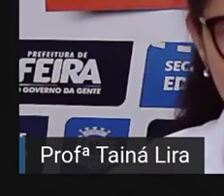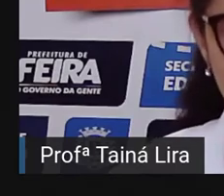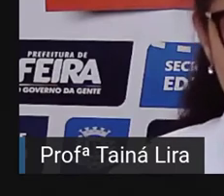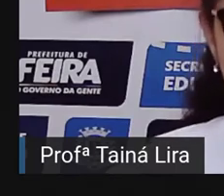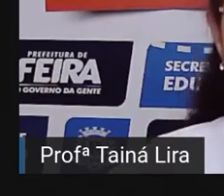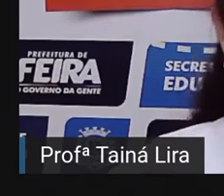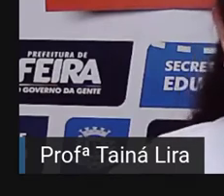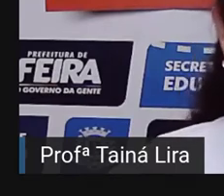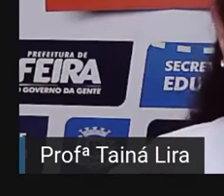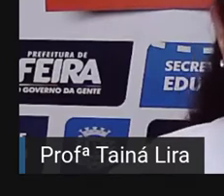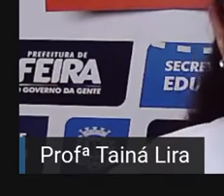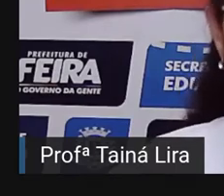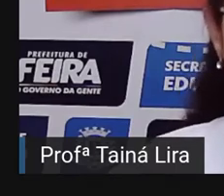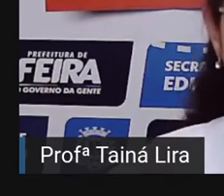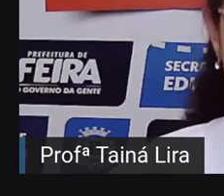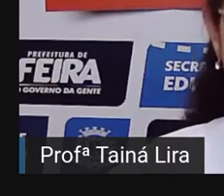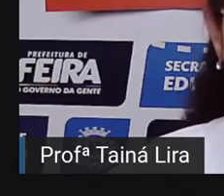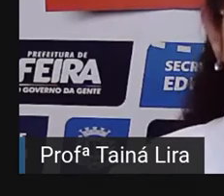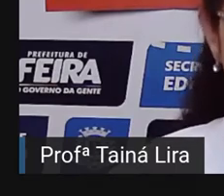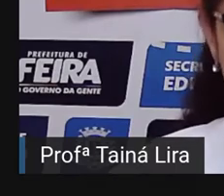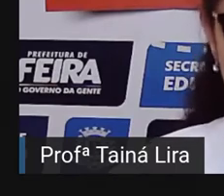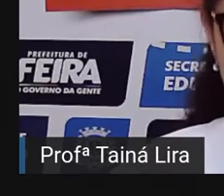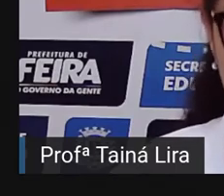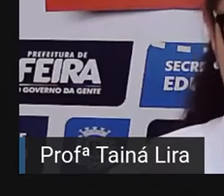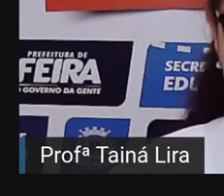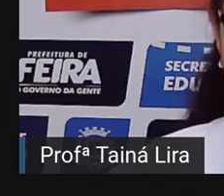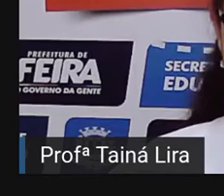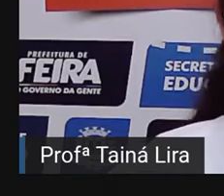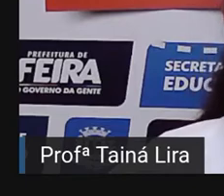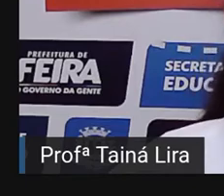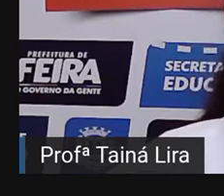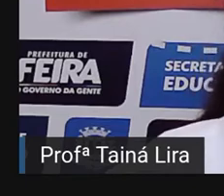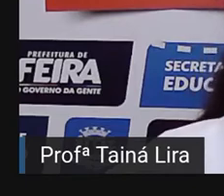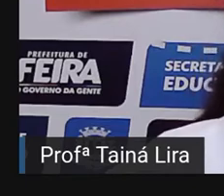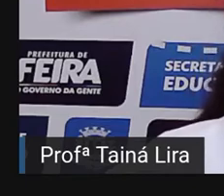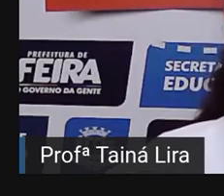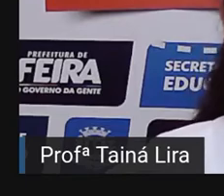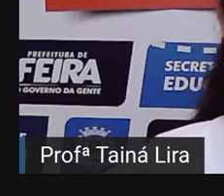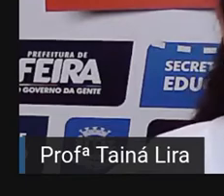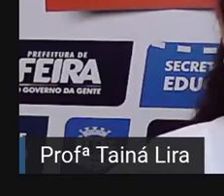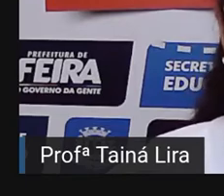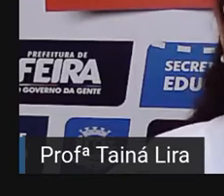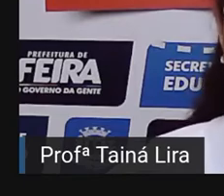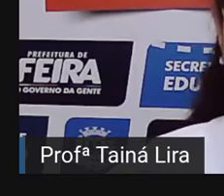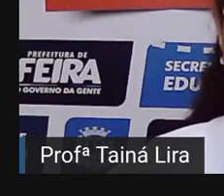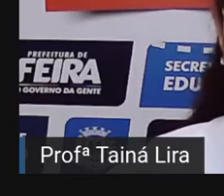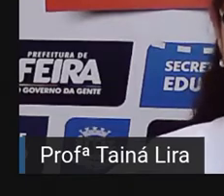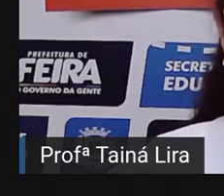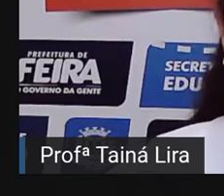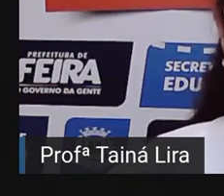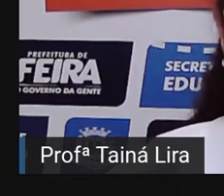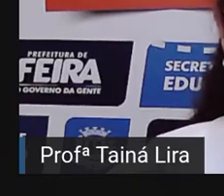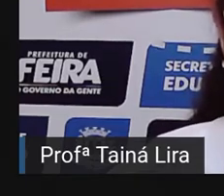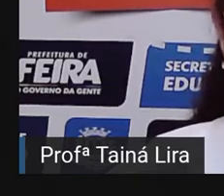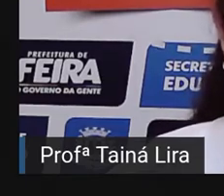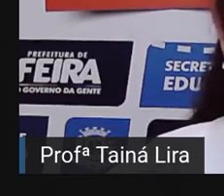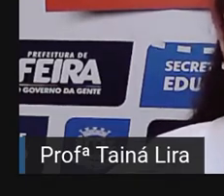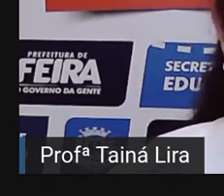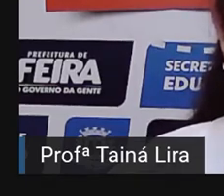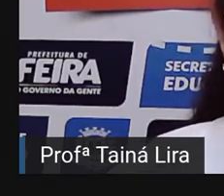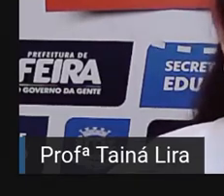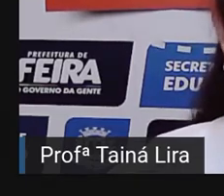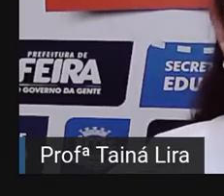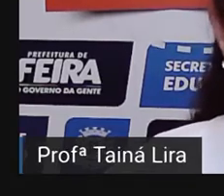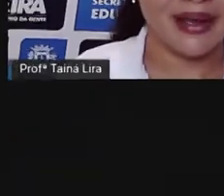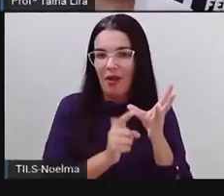linguagens e a nossa temática de hoje nosso tema é o uso do e doe principalmente ali